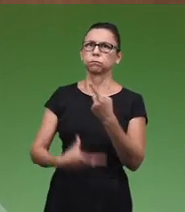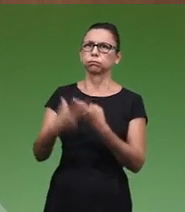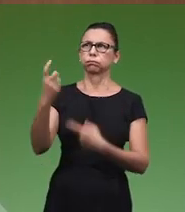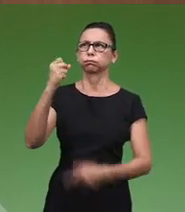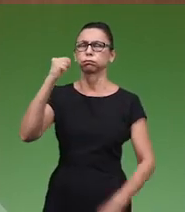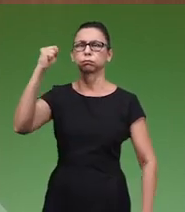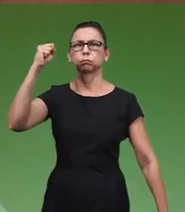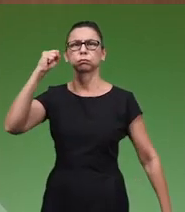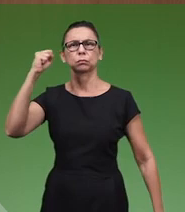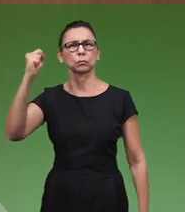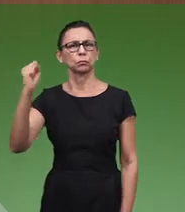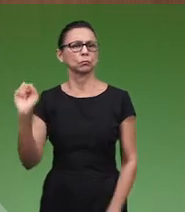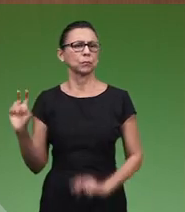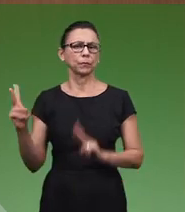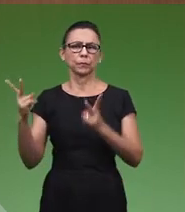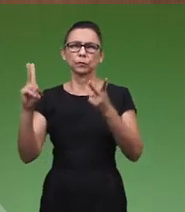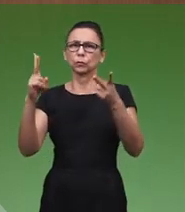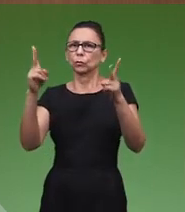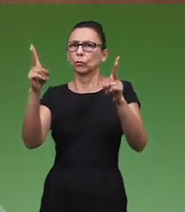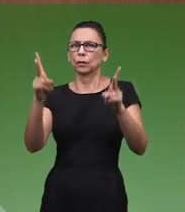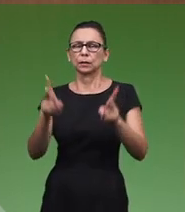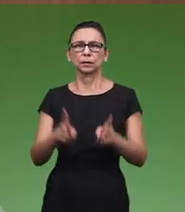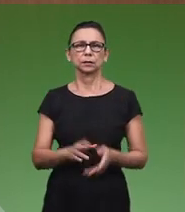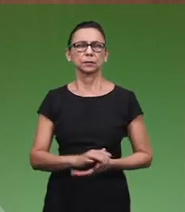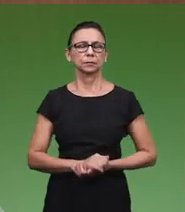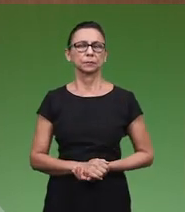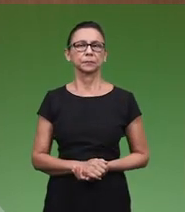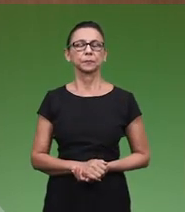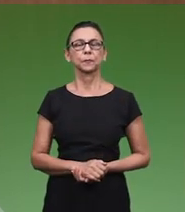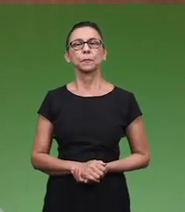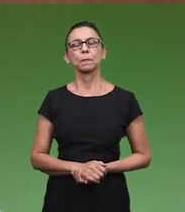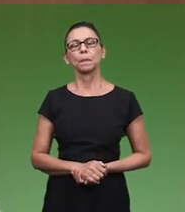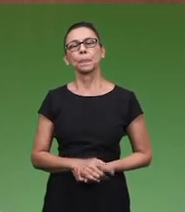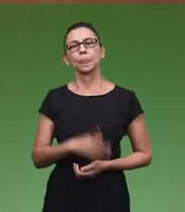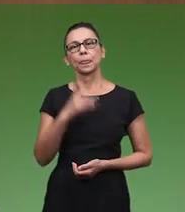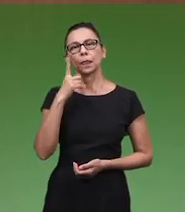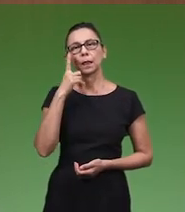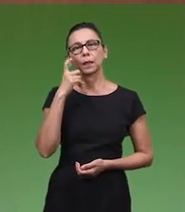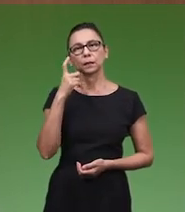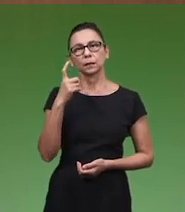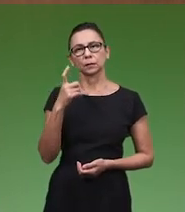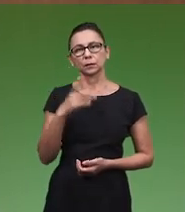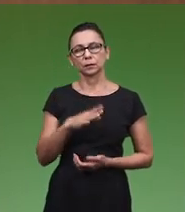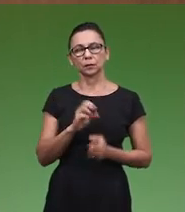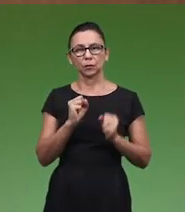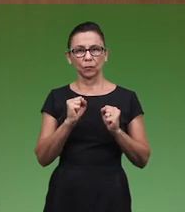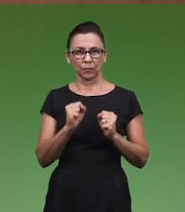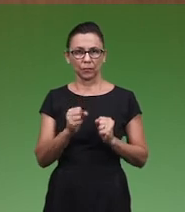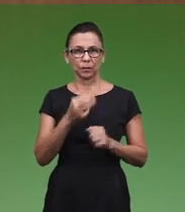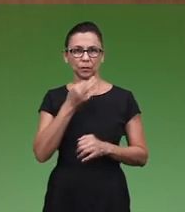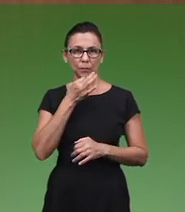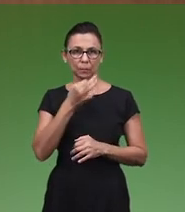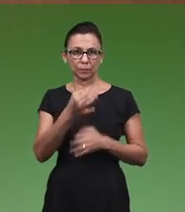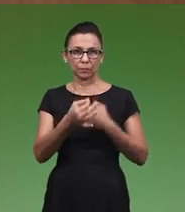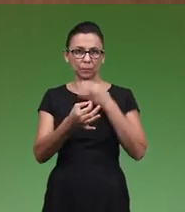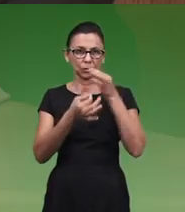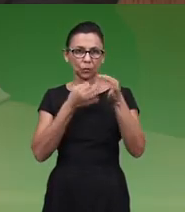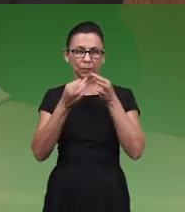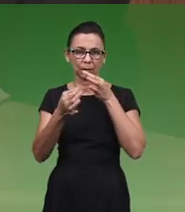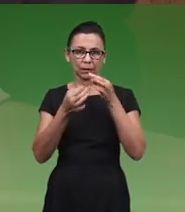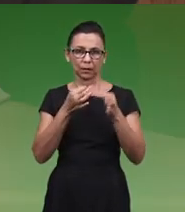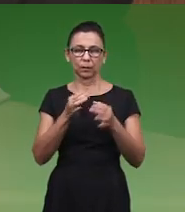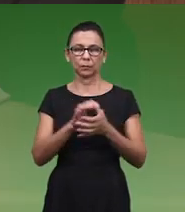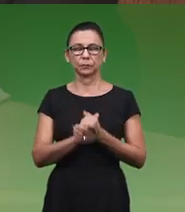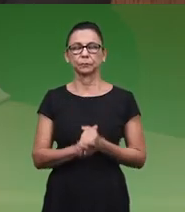coisas grandes a conquistar. Interessante, não sei se eu posso fazer um comentário paralelo